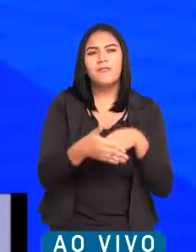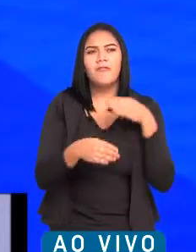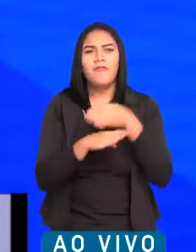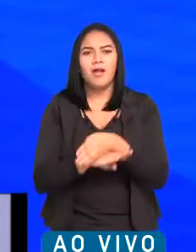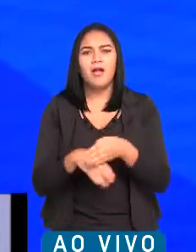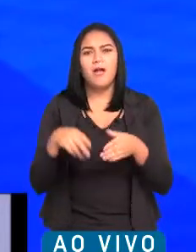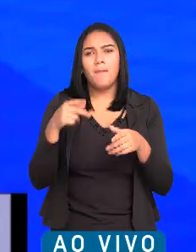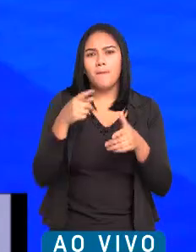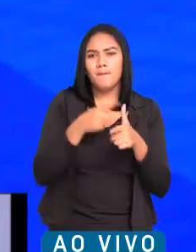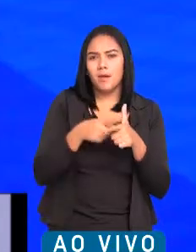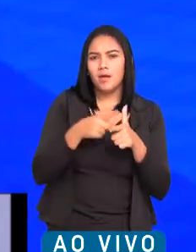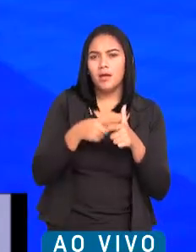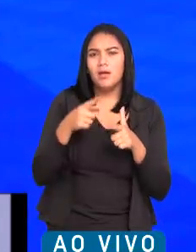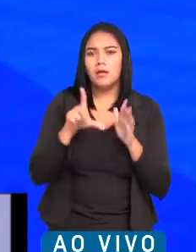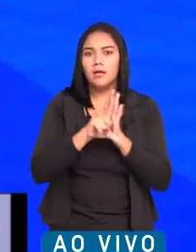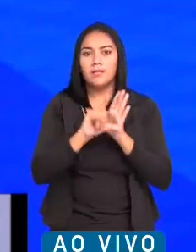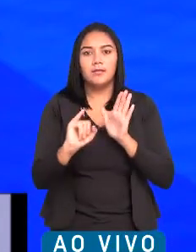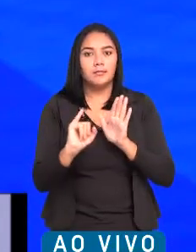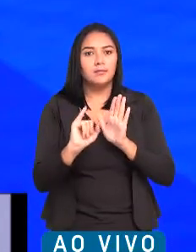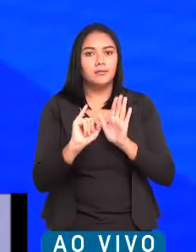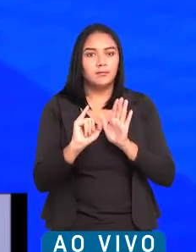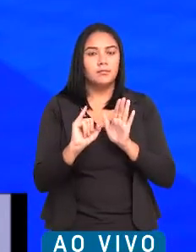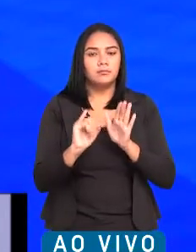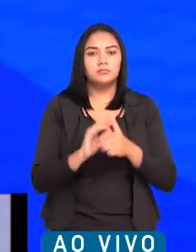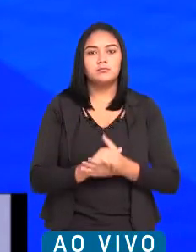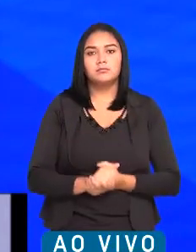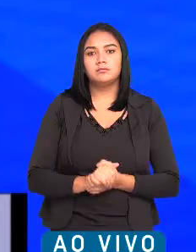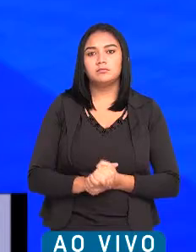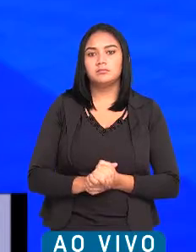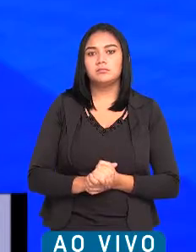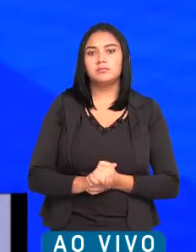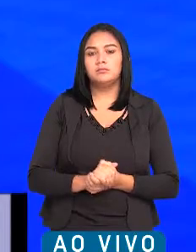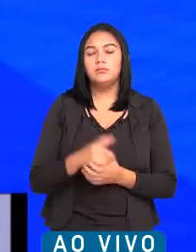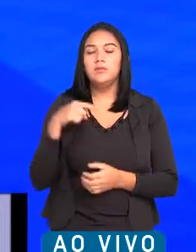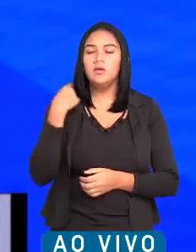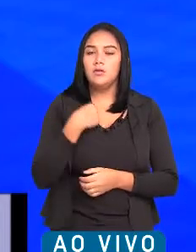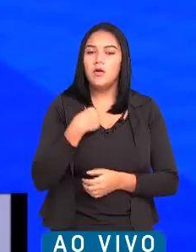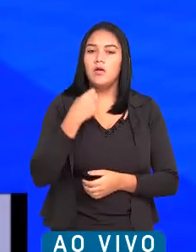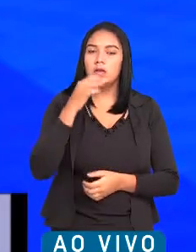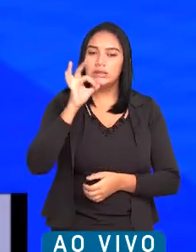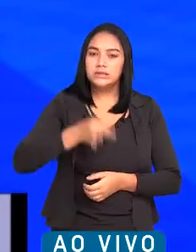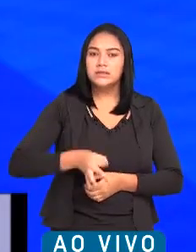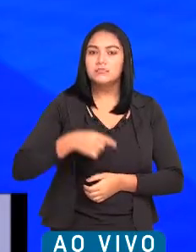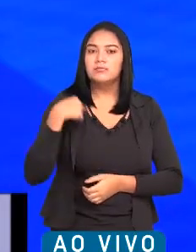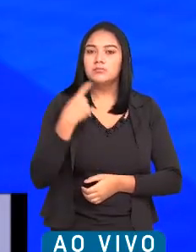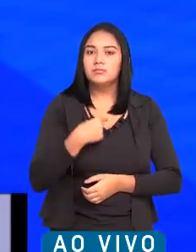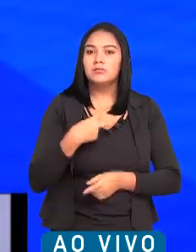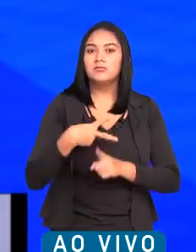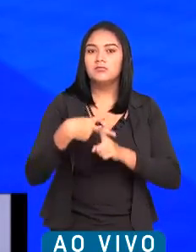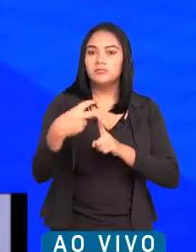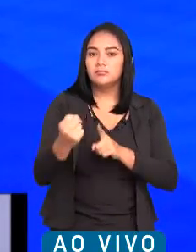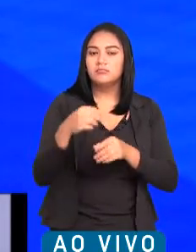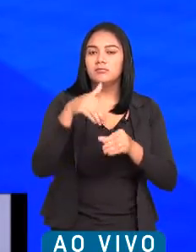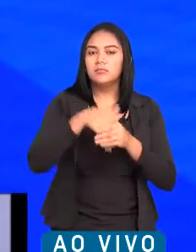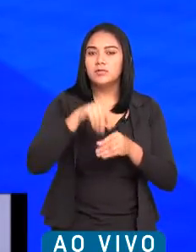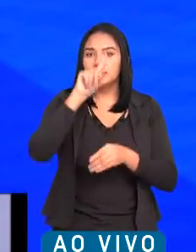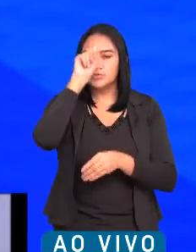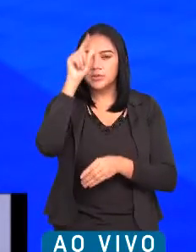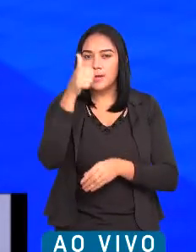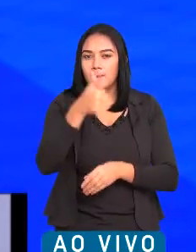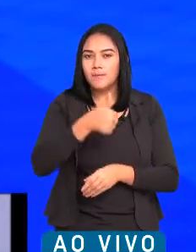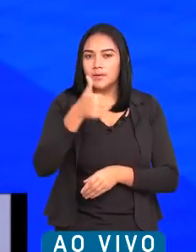firmes, nós vamos ganhar as eleições. A partir do dia 1º de fevereiro, de janeiro, estarei lá